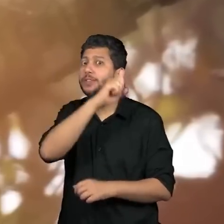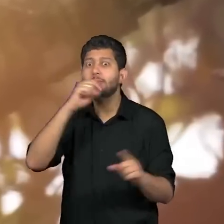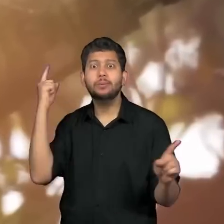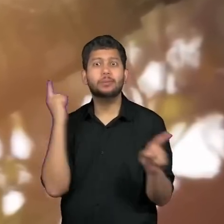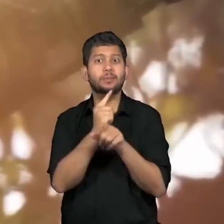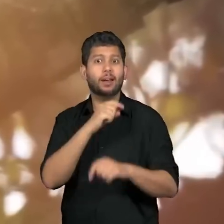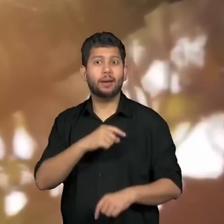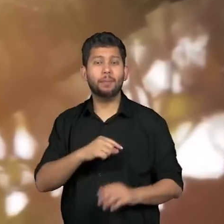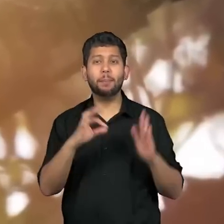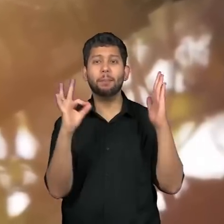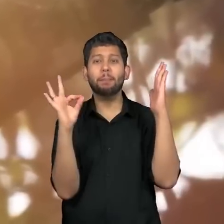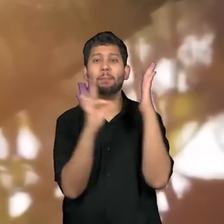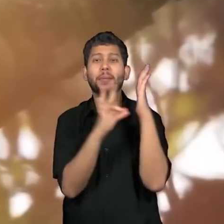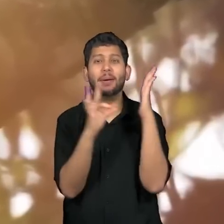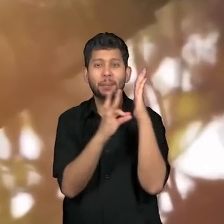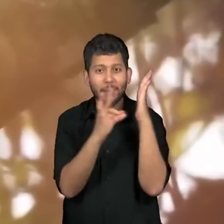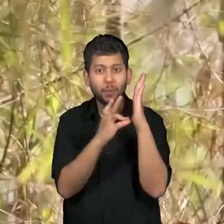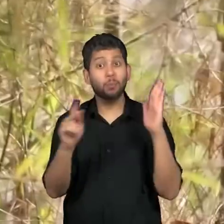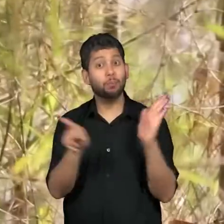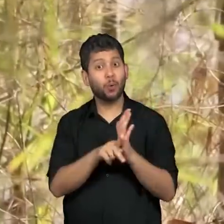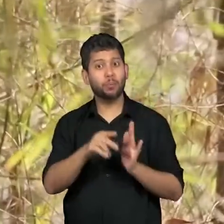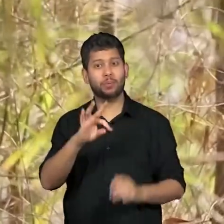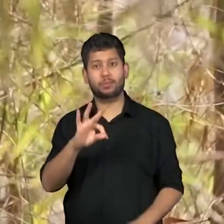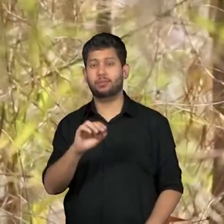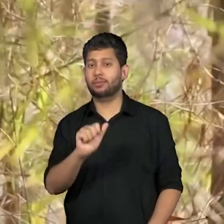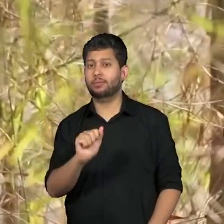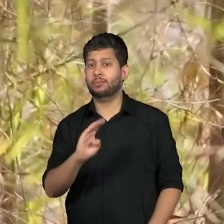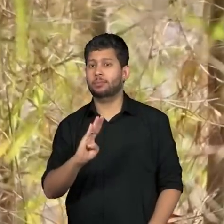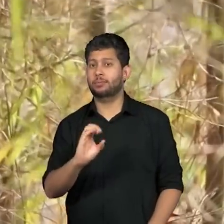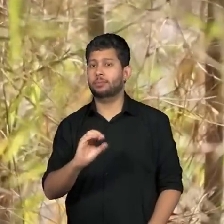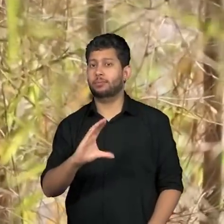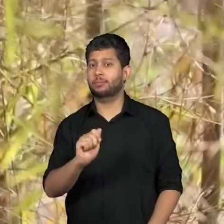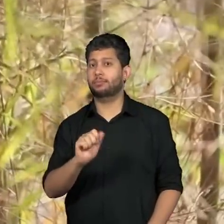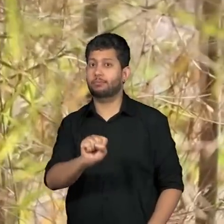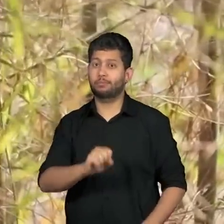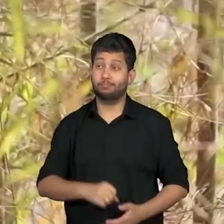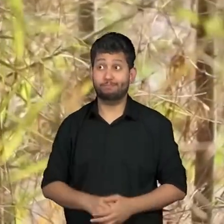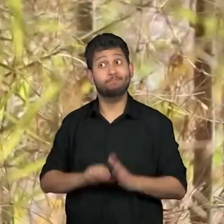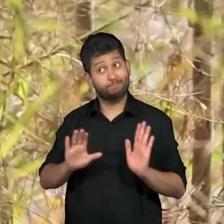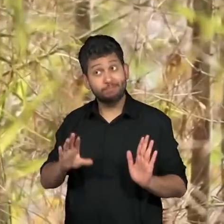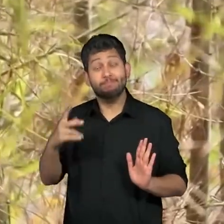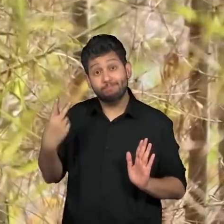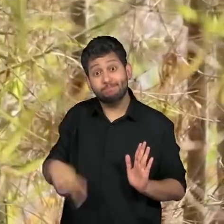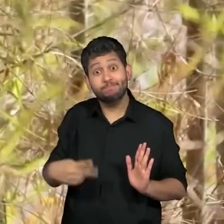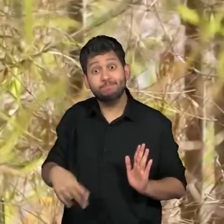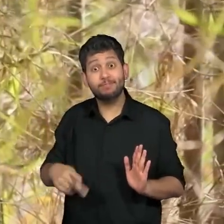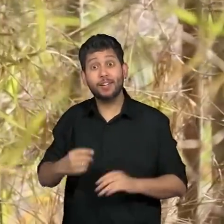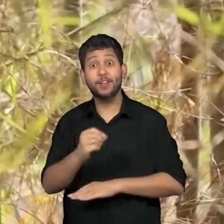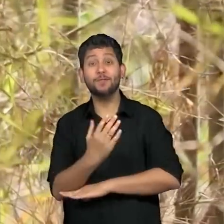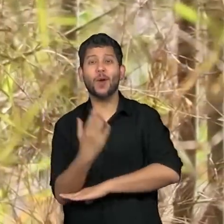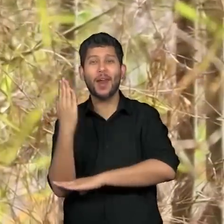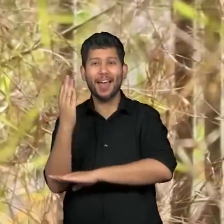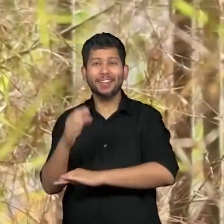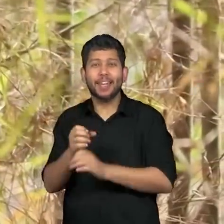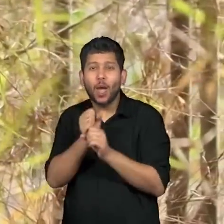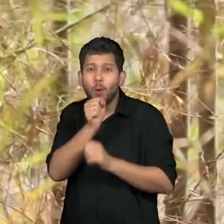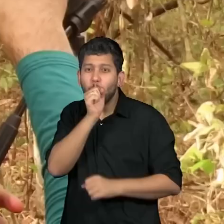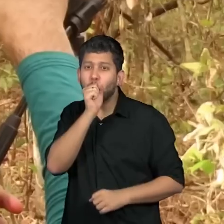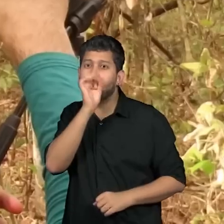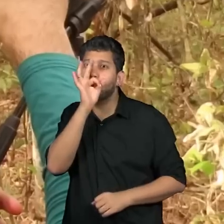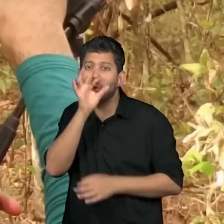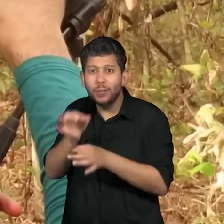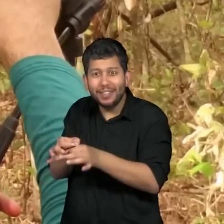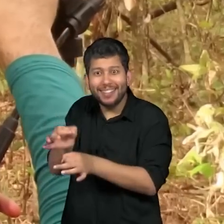o pica-pau das tabocas. Espécie exclusiva das florestas com tabocas, que é um tipo de bambu